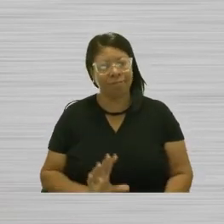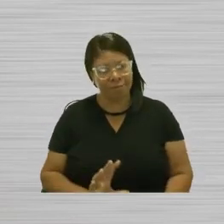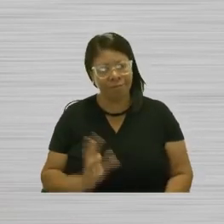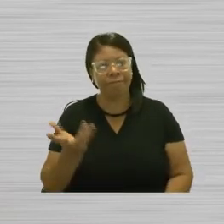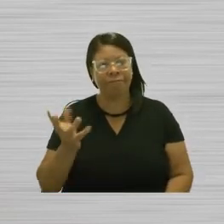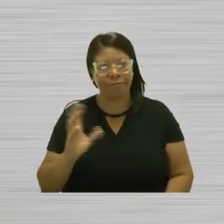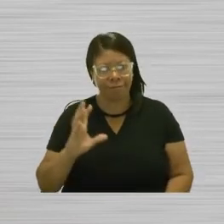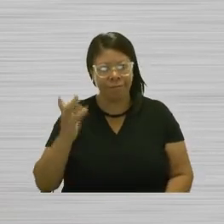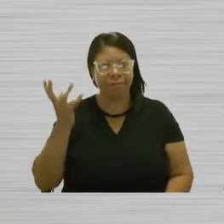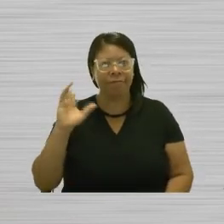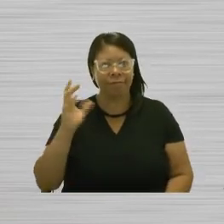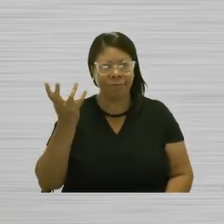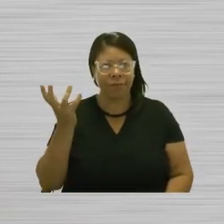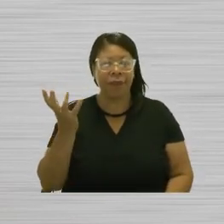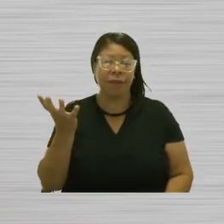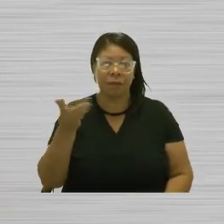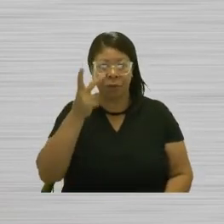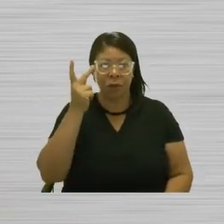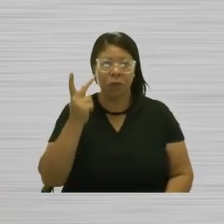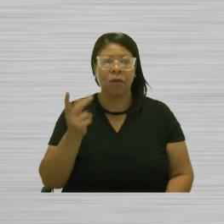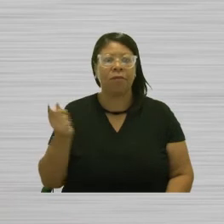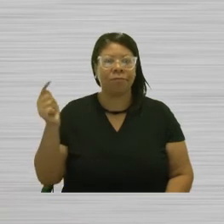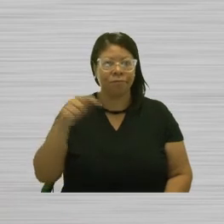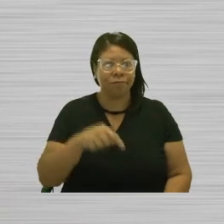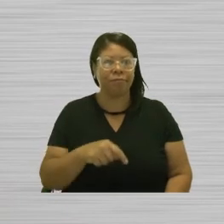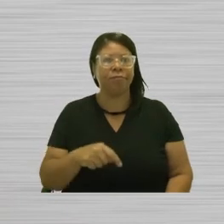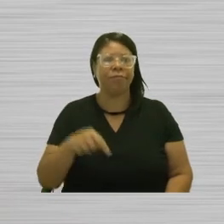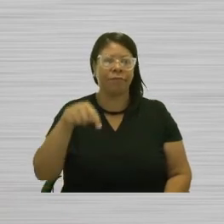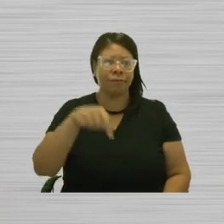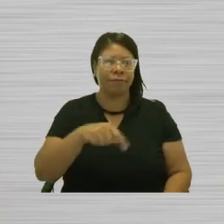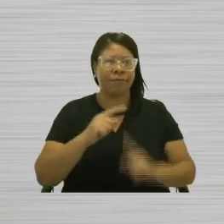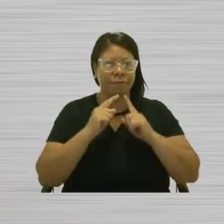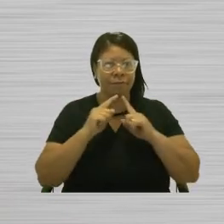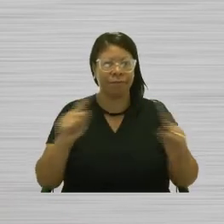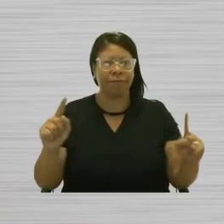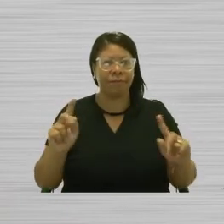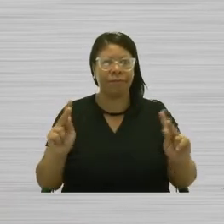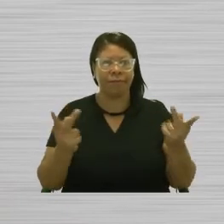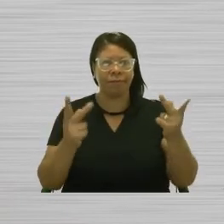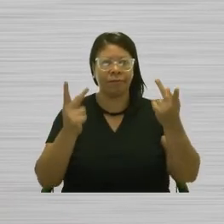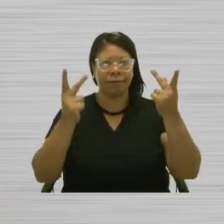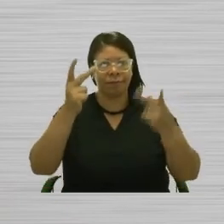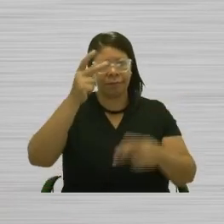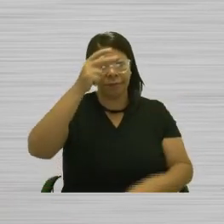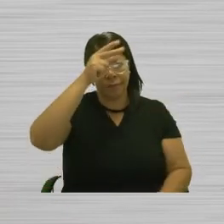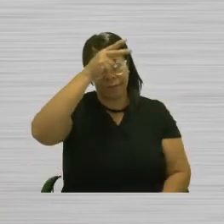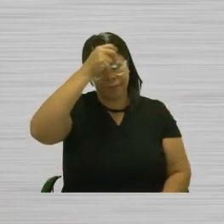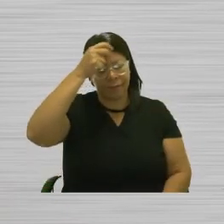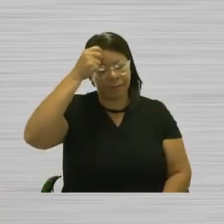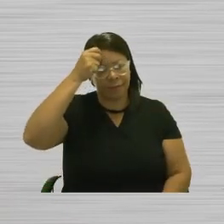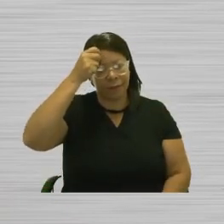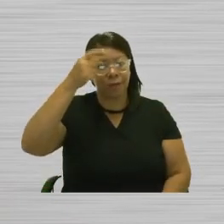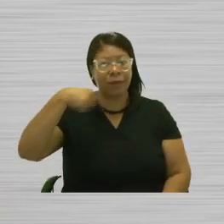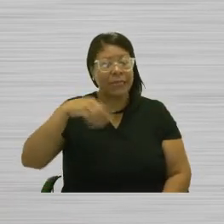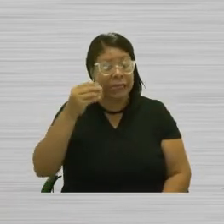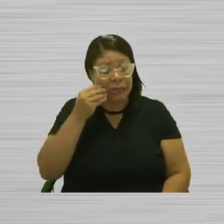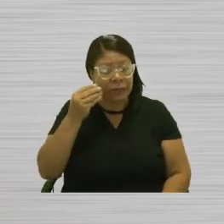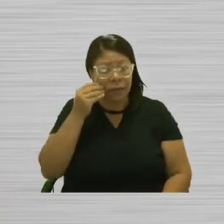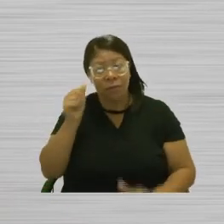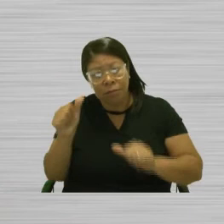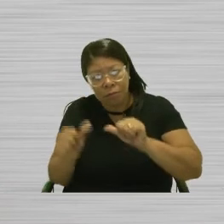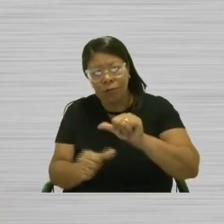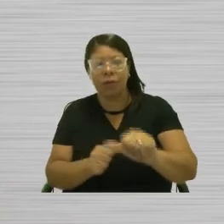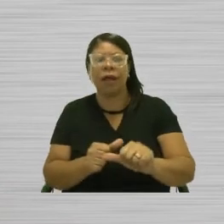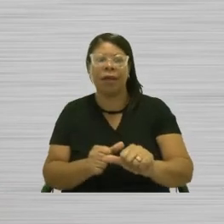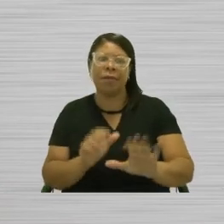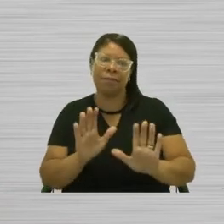todas reportadas ao município. A gente recorre, tenta mudar esse quadro, mas é bem